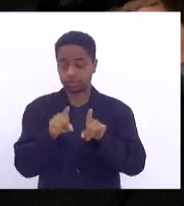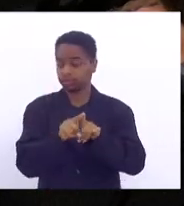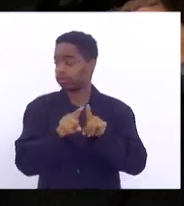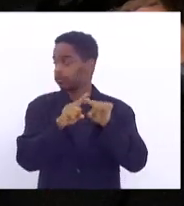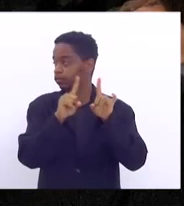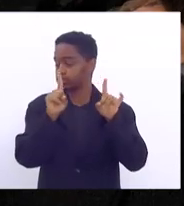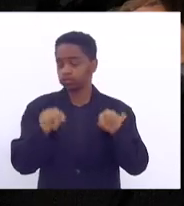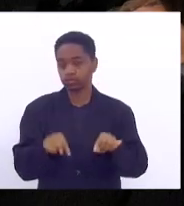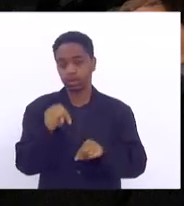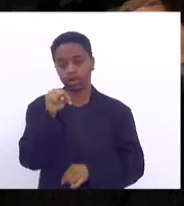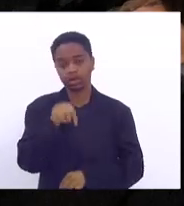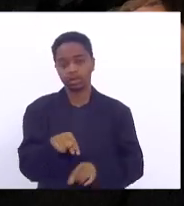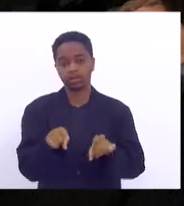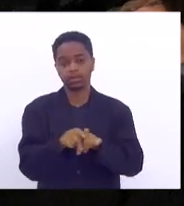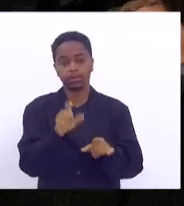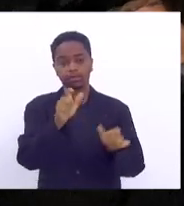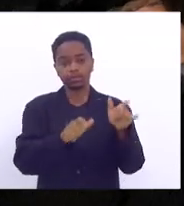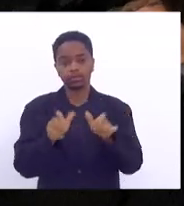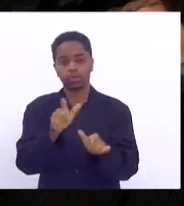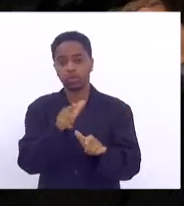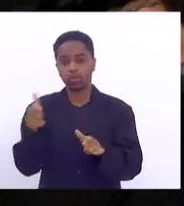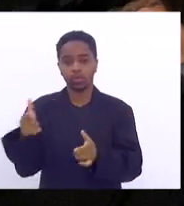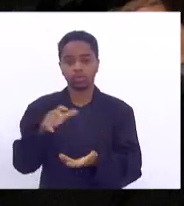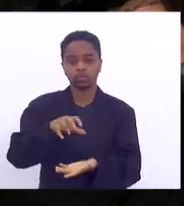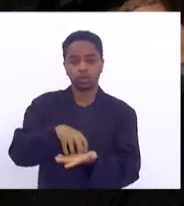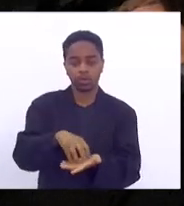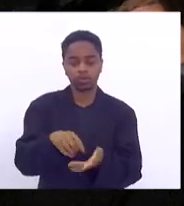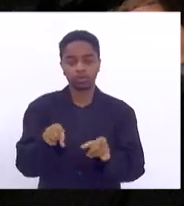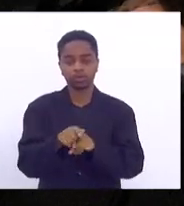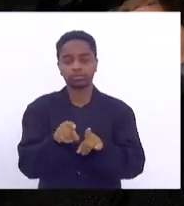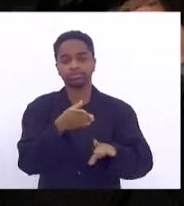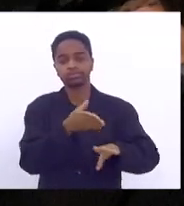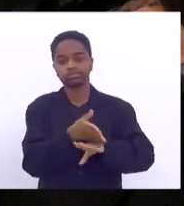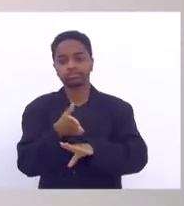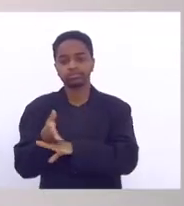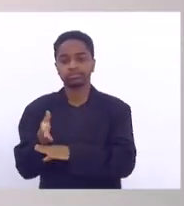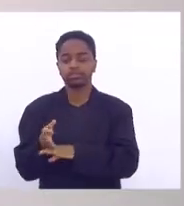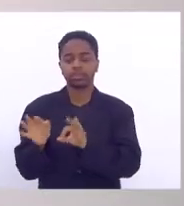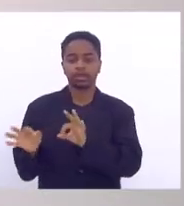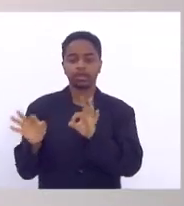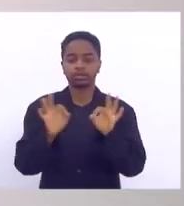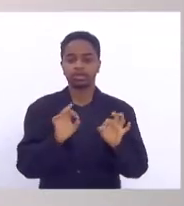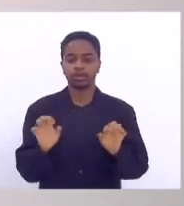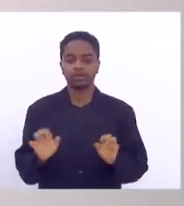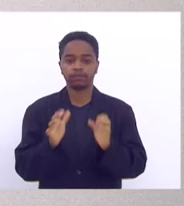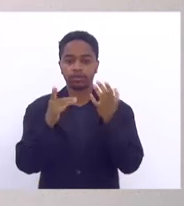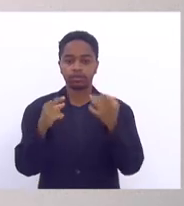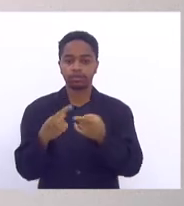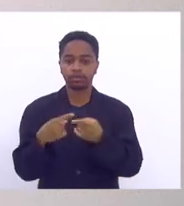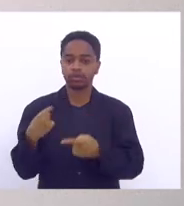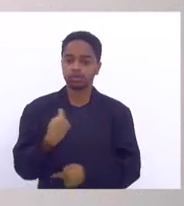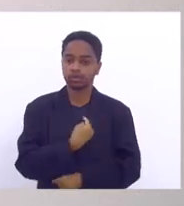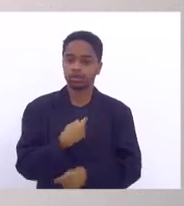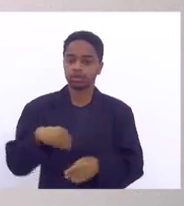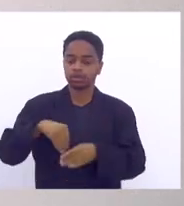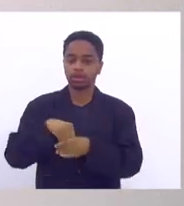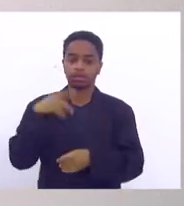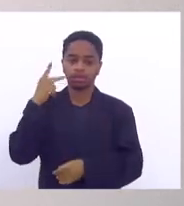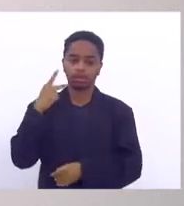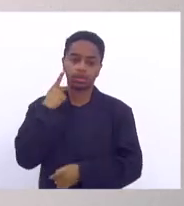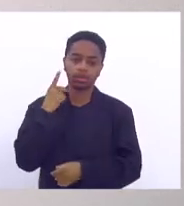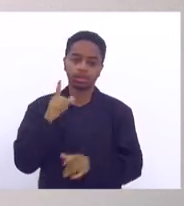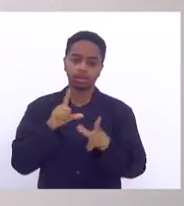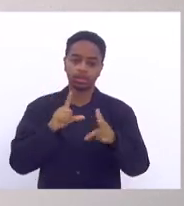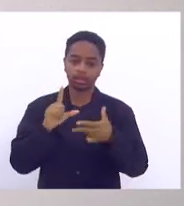casa pessoas de outros órgãos eh vindo prestigiar um evento que a gente da procuradoria Legislativa fez com